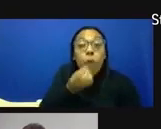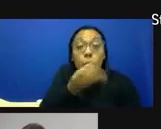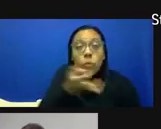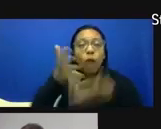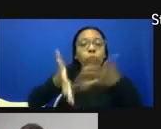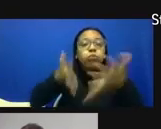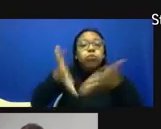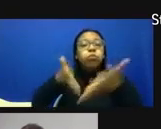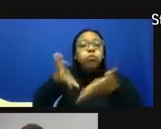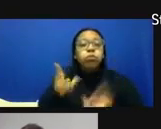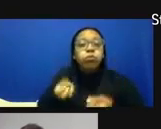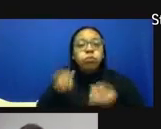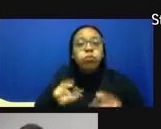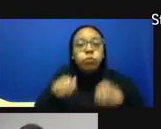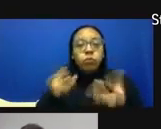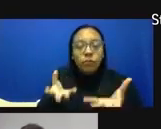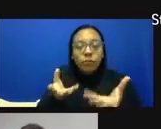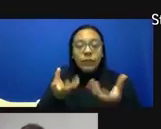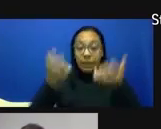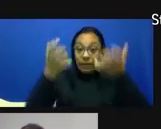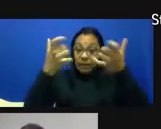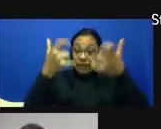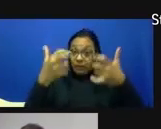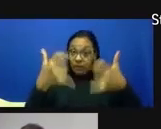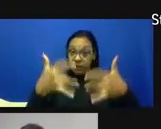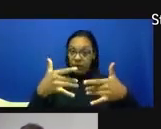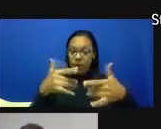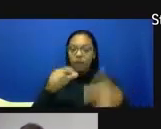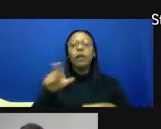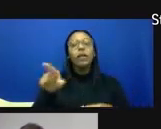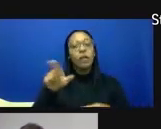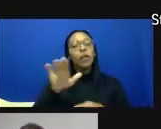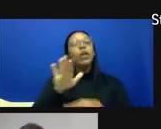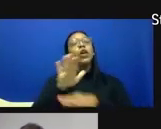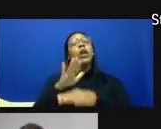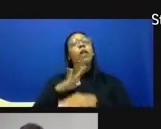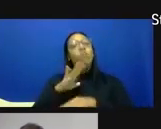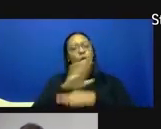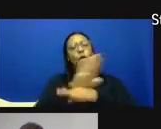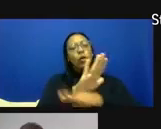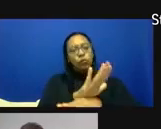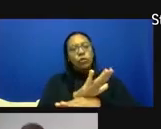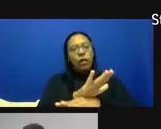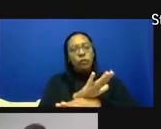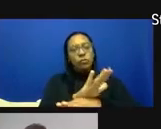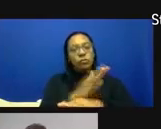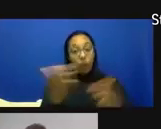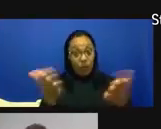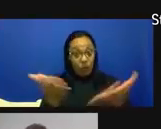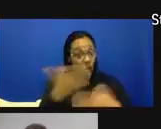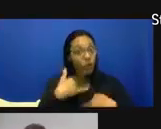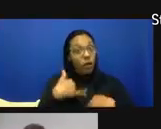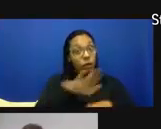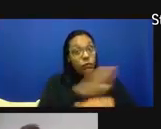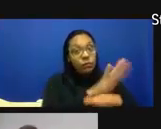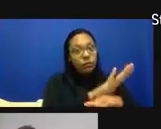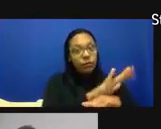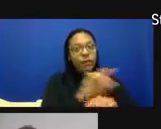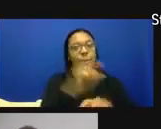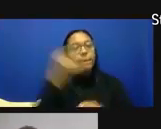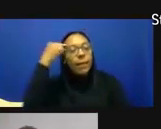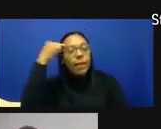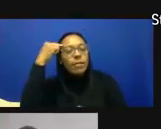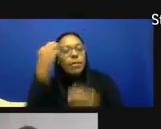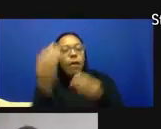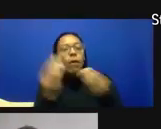E explica que vai estar junto a partir dali para ajudar para o que for preciso. Porque vejam o elo de confiança que a vítima